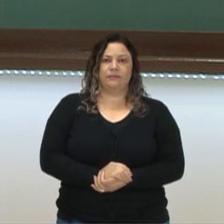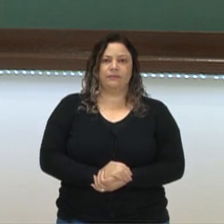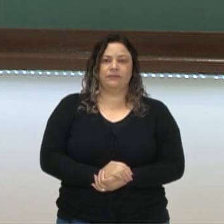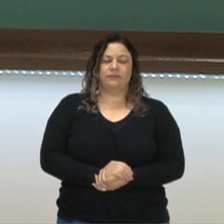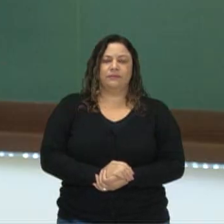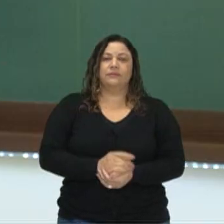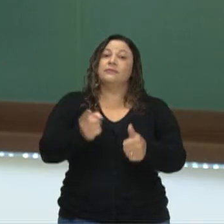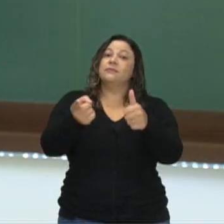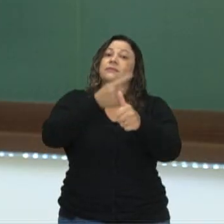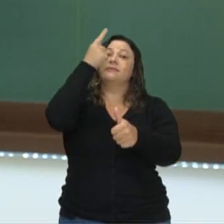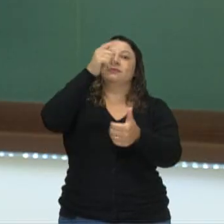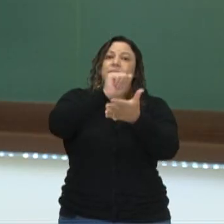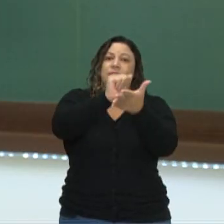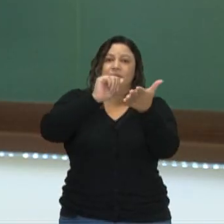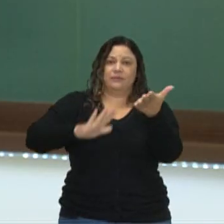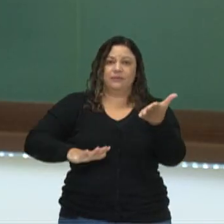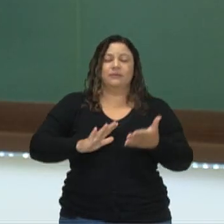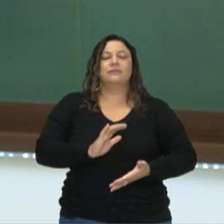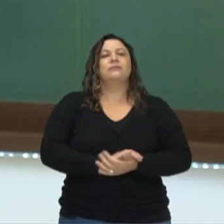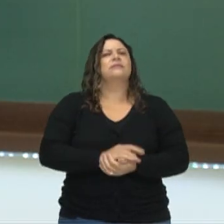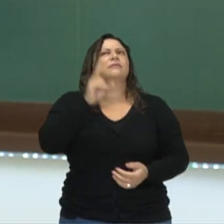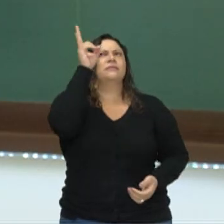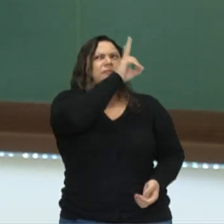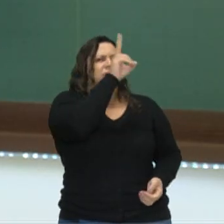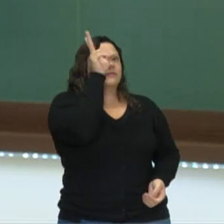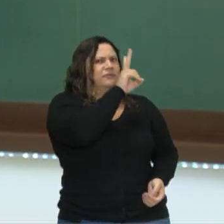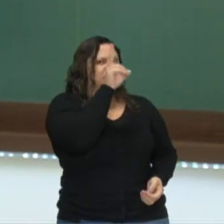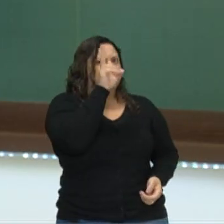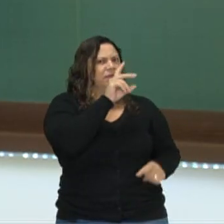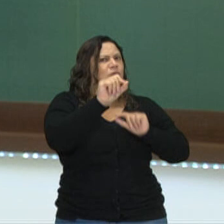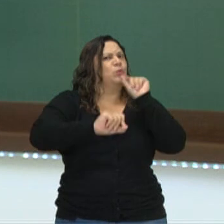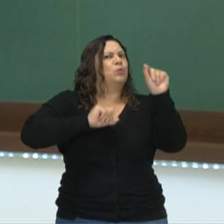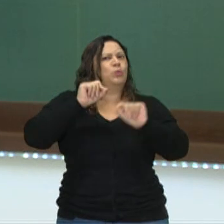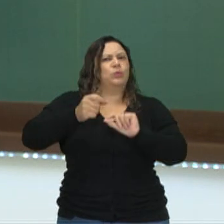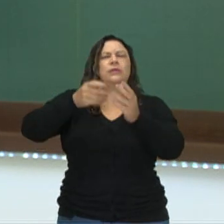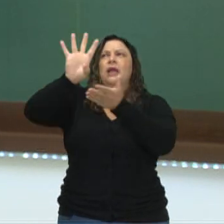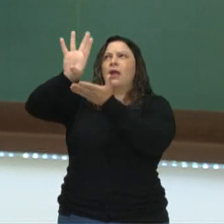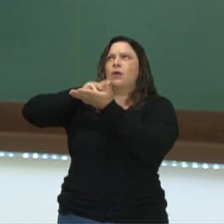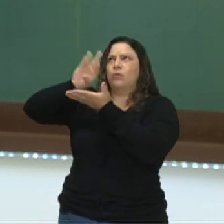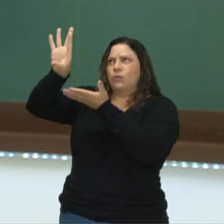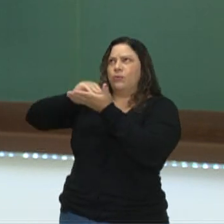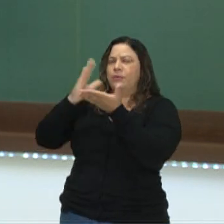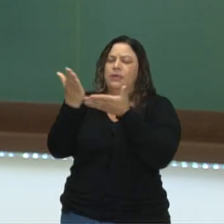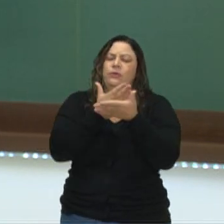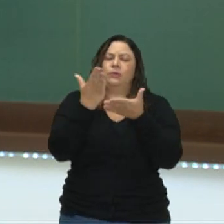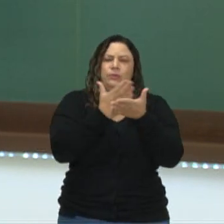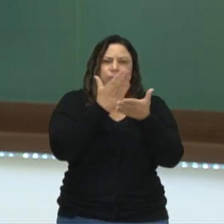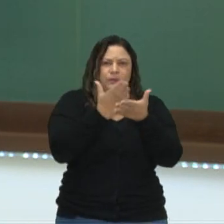Vamos para a nossa primeira atividade. Lembrando que vocês devem copiar essa atividade no caderno de